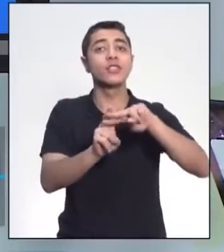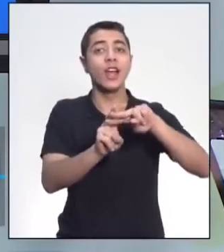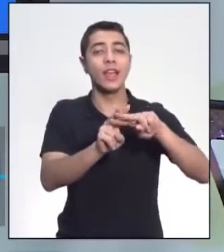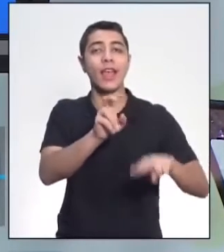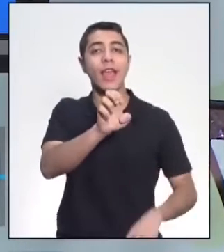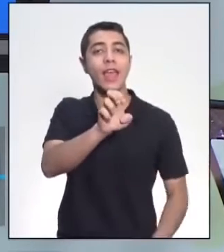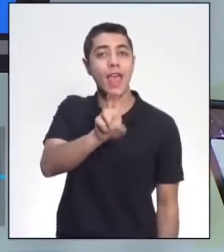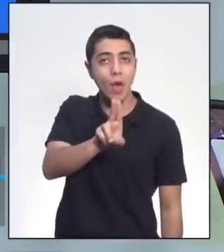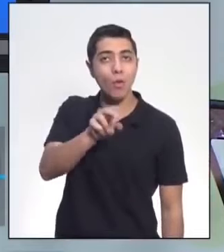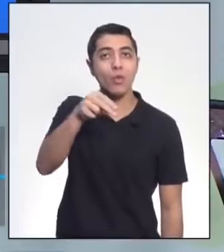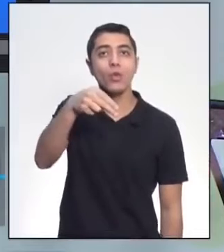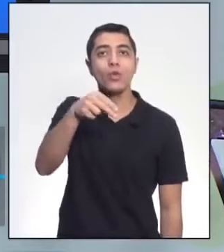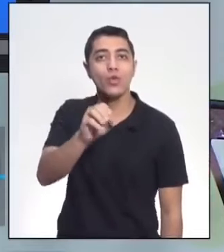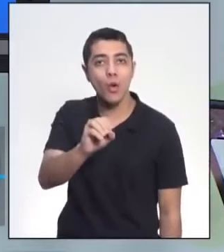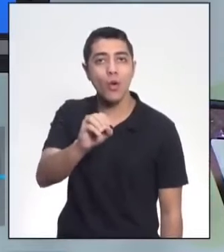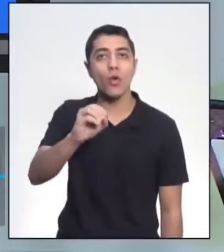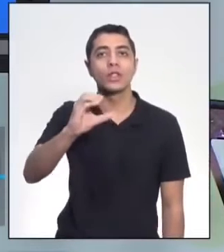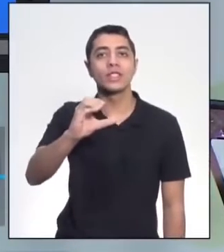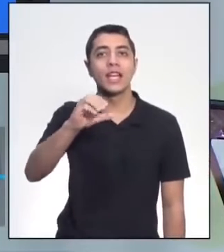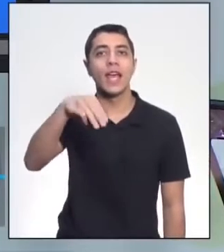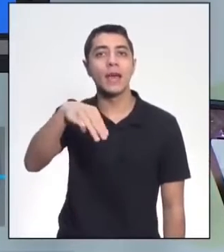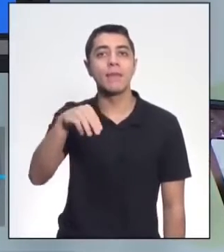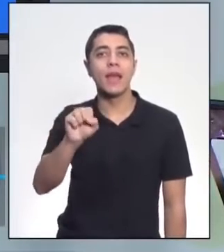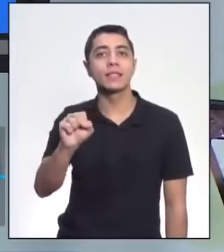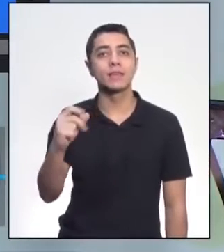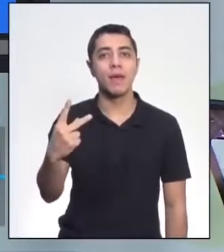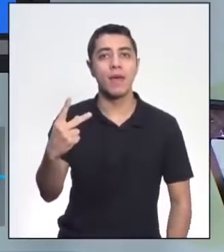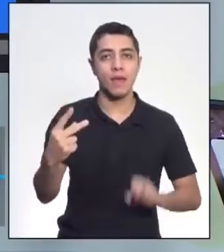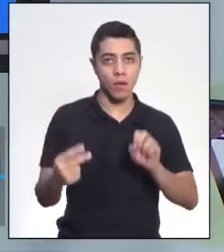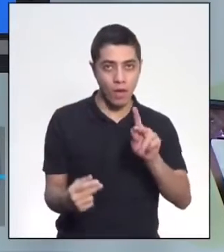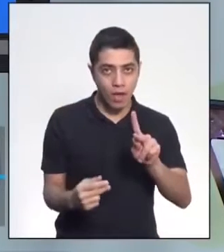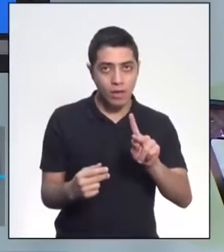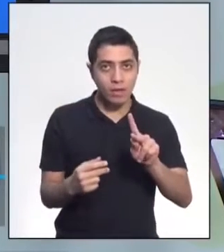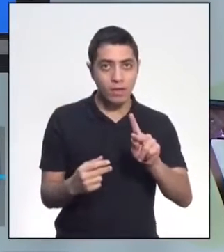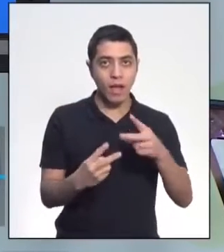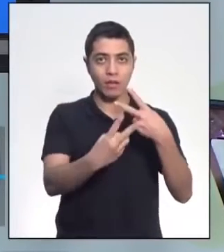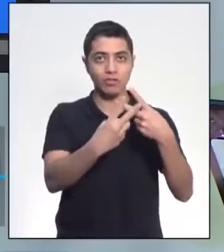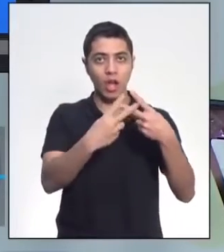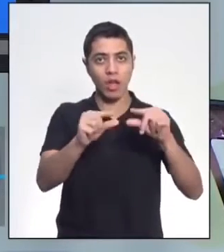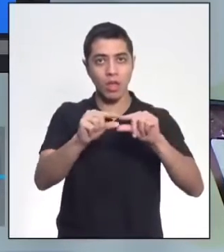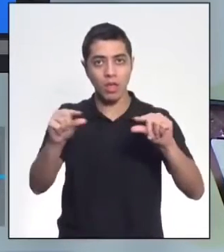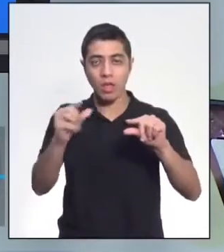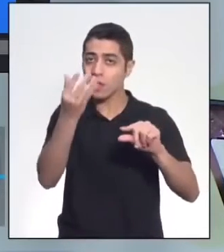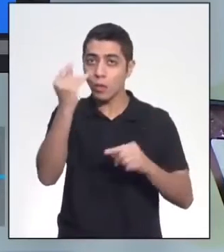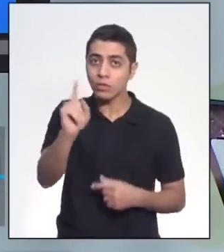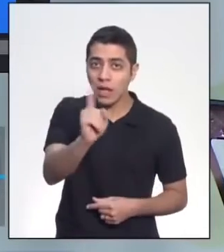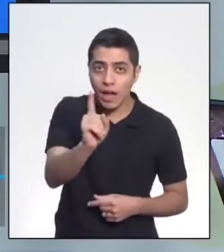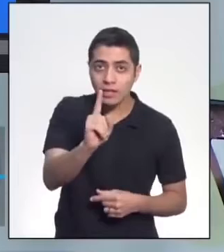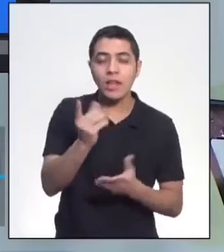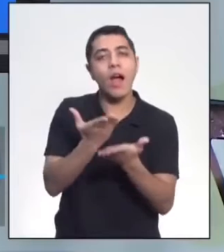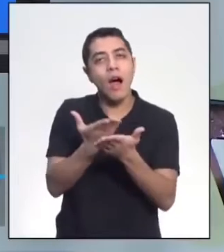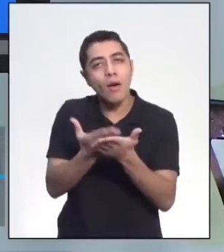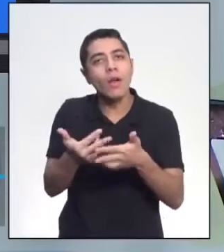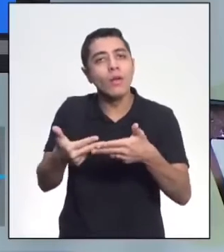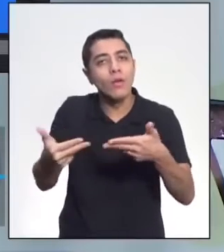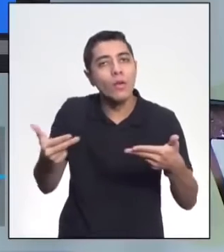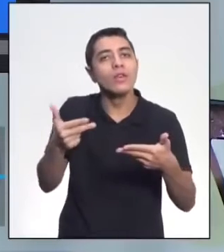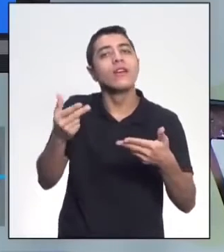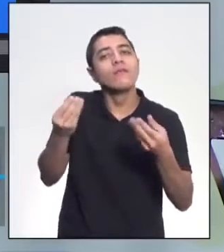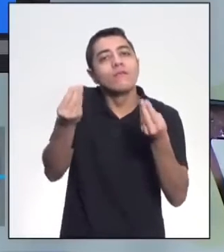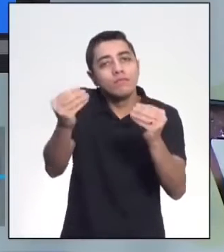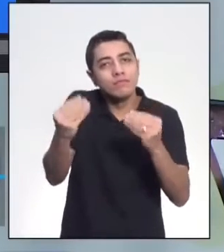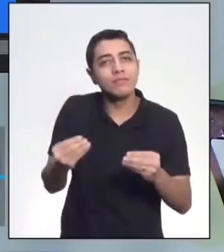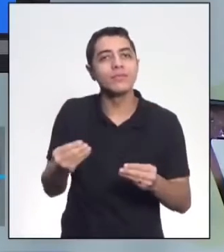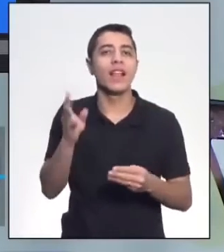CMSP. Né? Todas as aulas que você vê, você compartilha como você está estudando. É sempre legal ver a participação de vocês, né? Divida conosco, né?